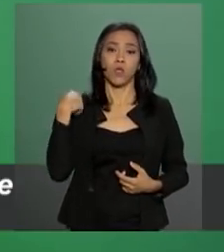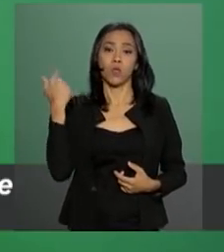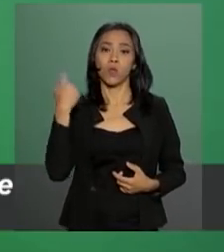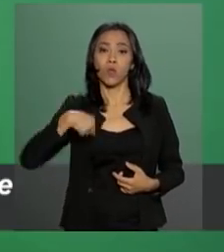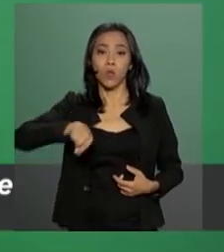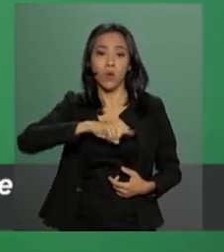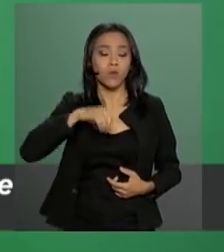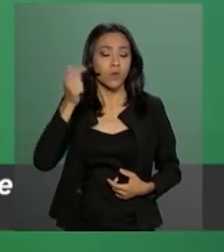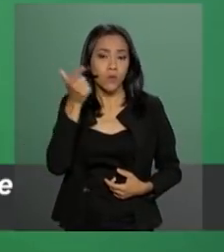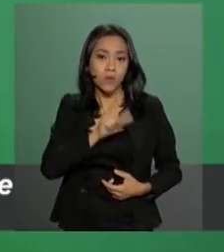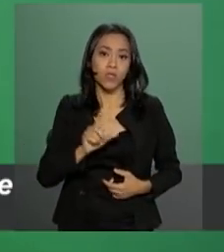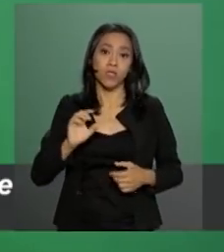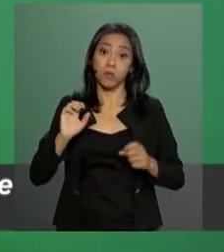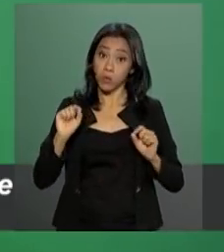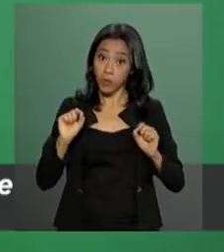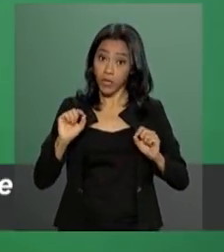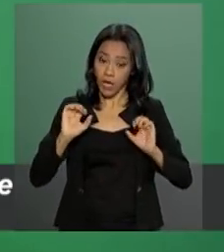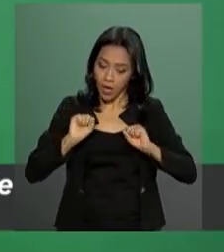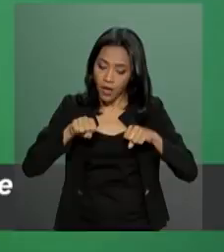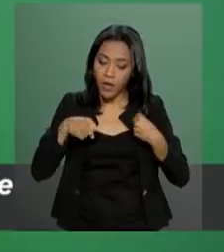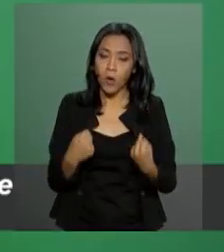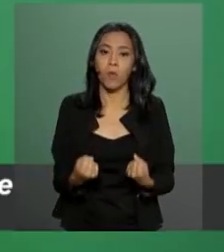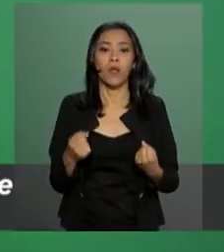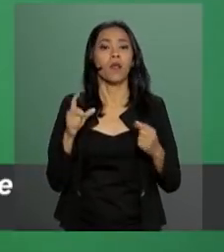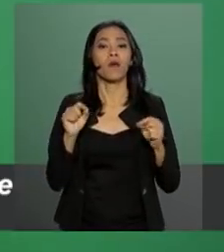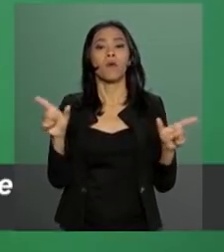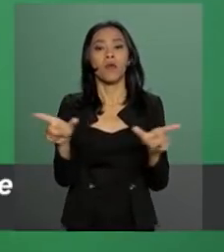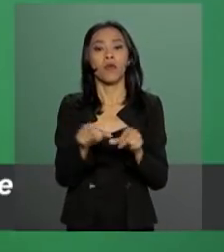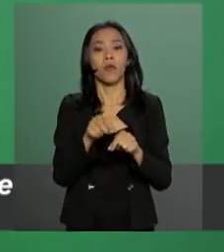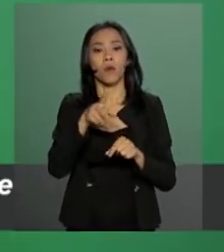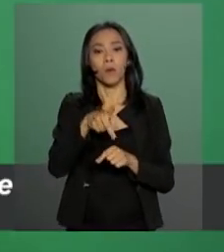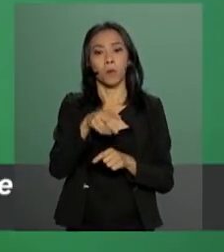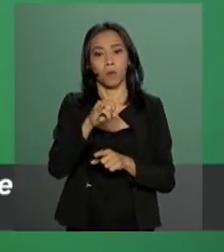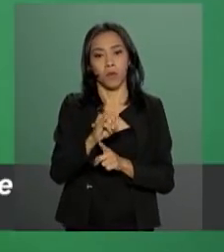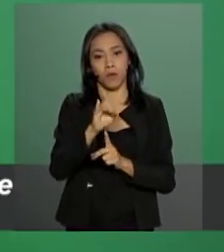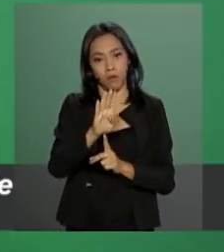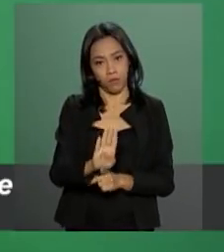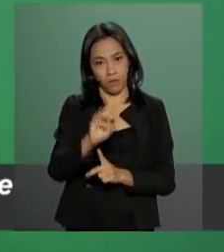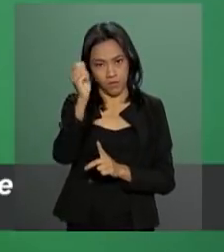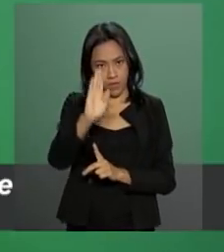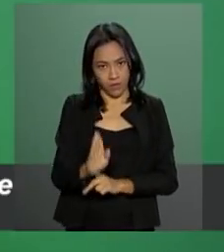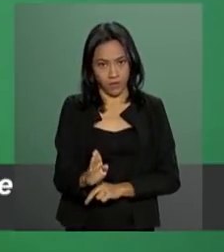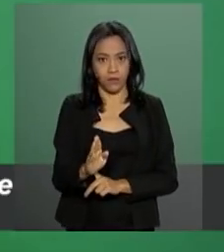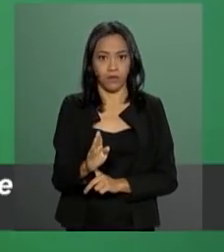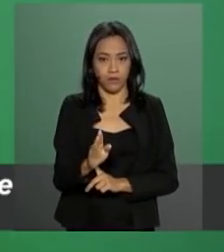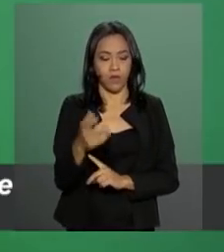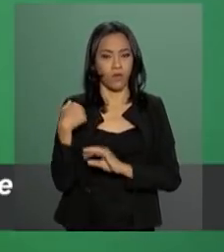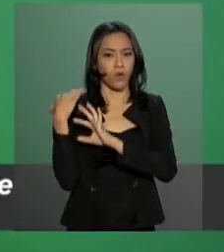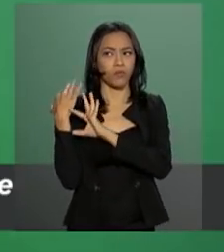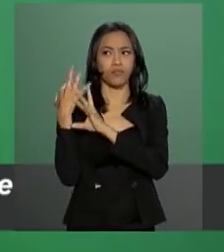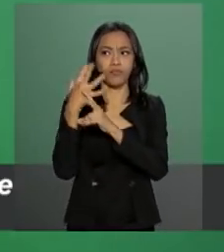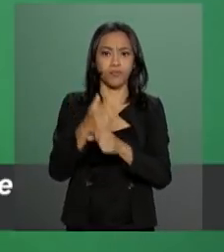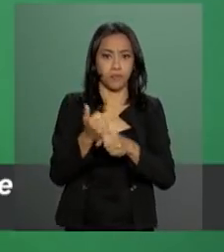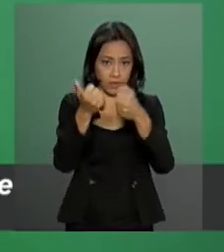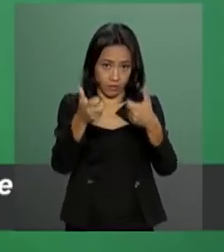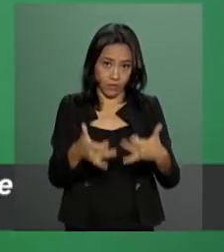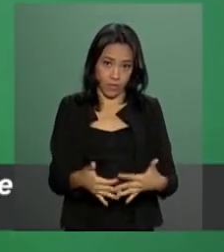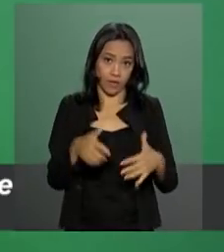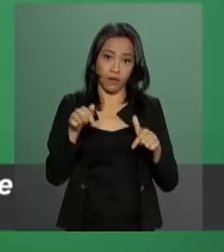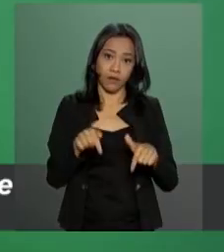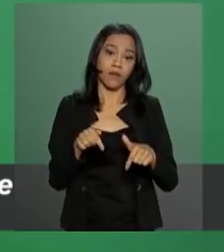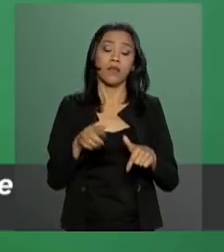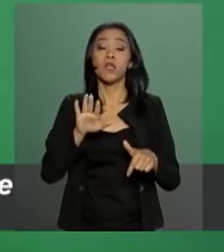por exemplo o pib brasileiro vocês sabem me permitam a relatar quando aqui